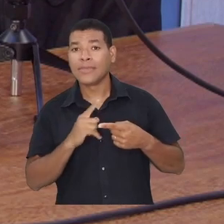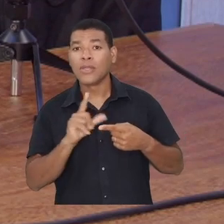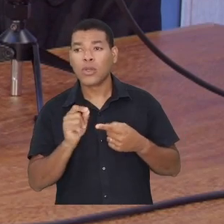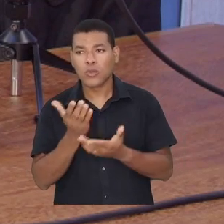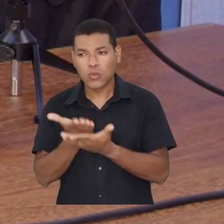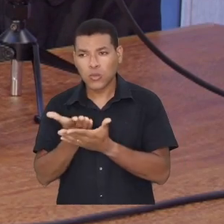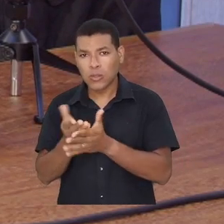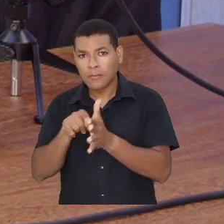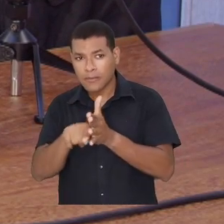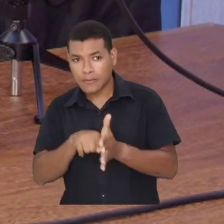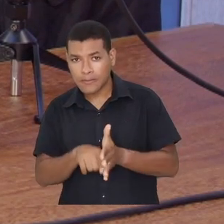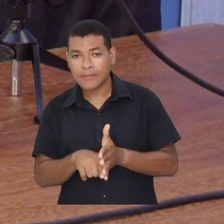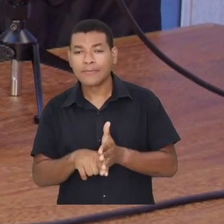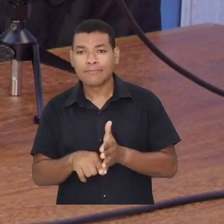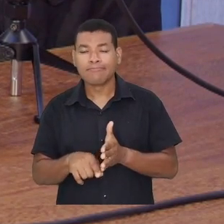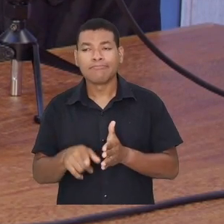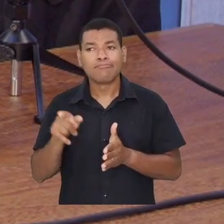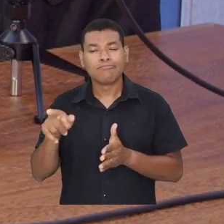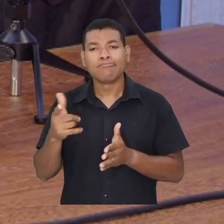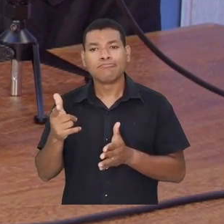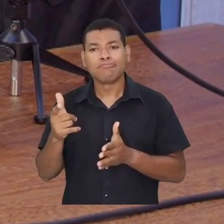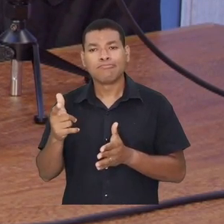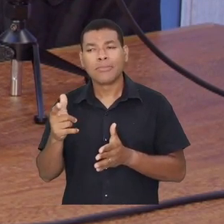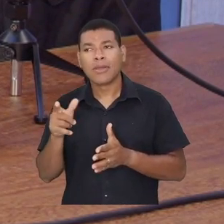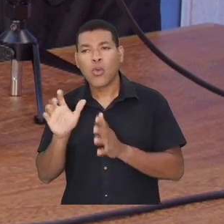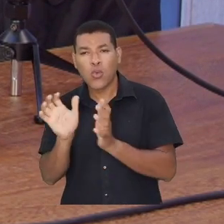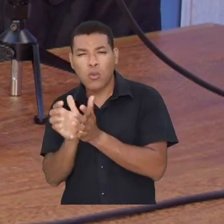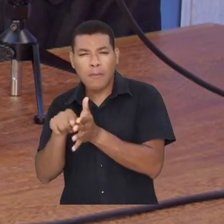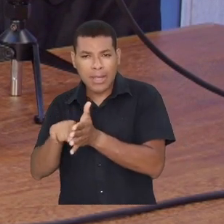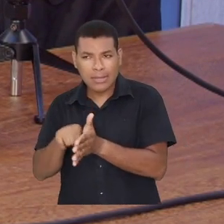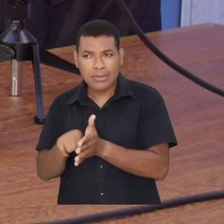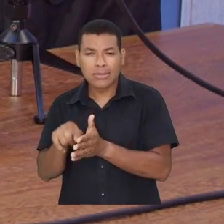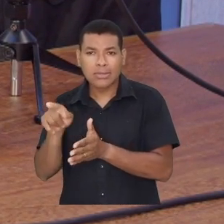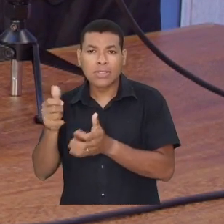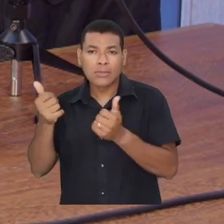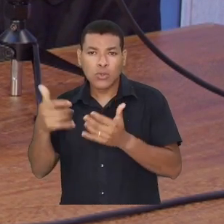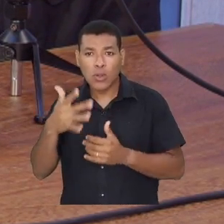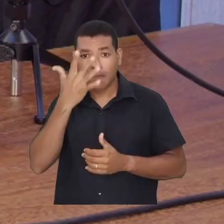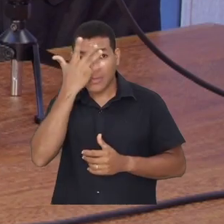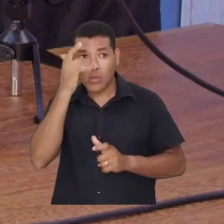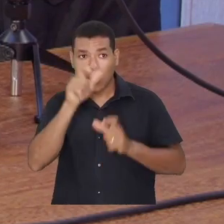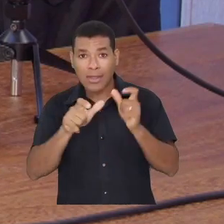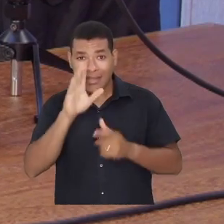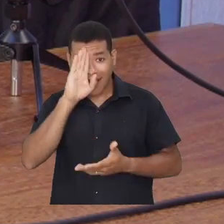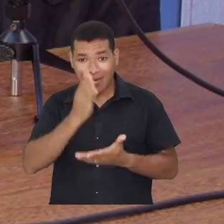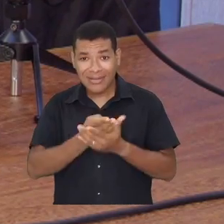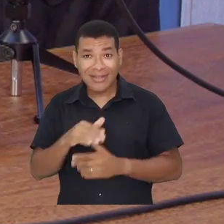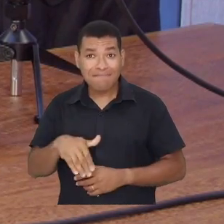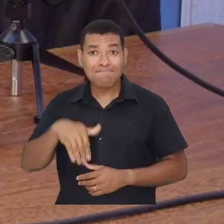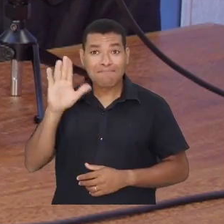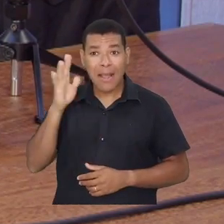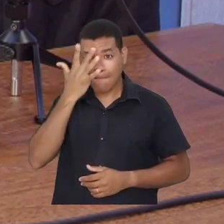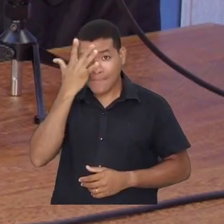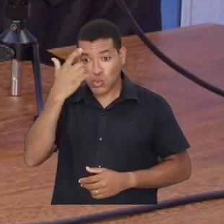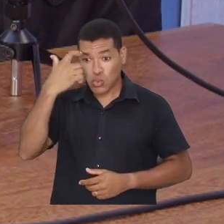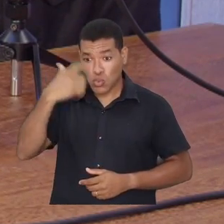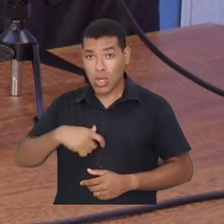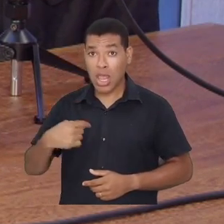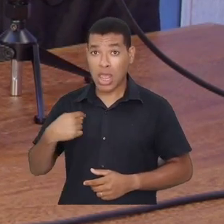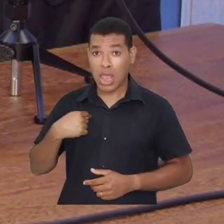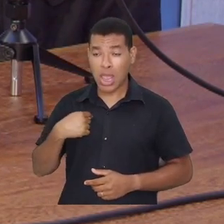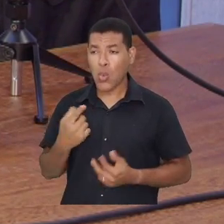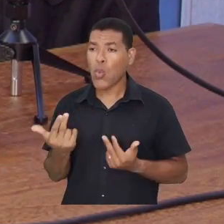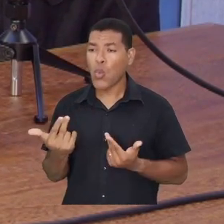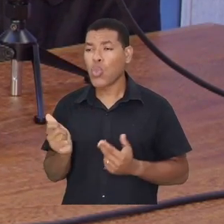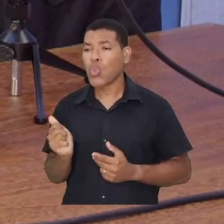estudos da Edelman, por exemplo, que falam que hoje as pessoas elas acreditam muito mais em pessoas como eu do que em